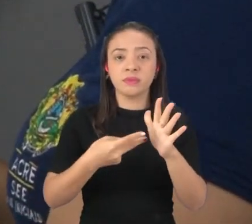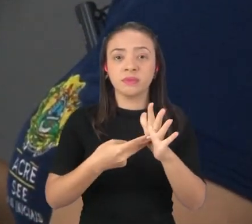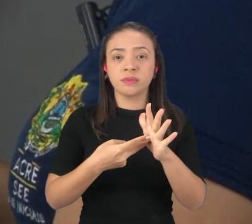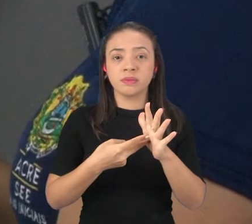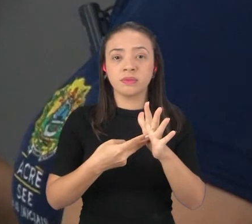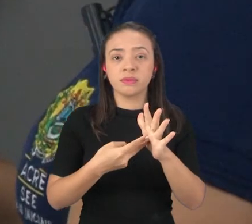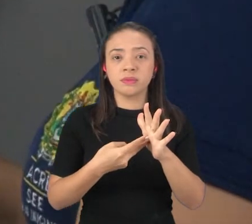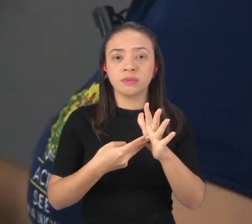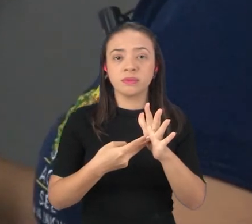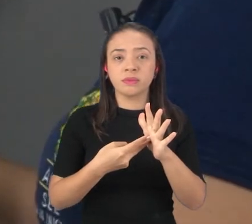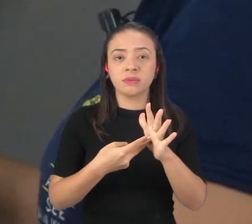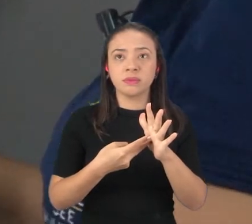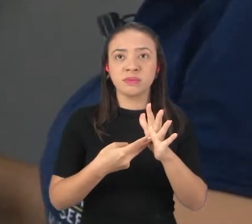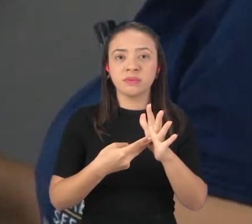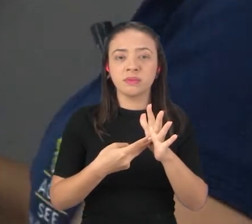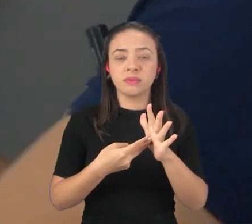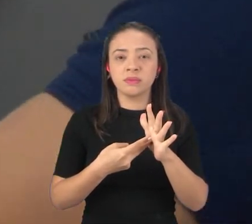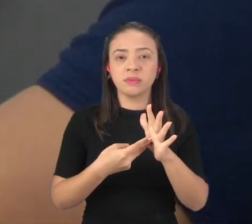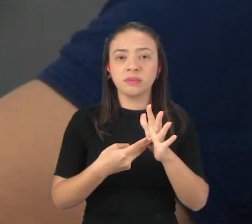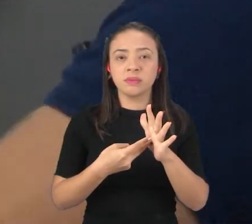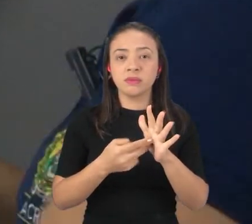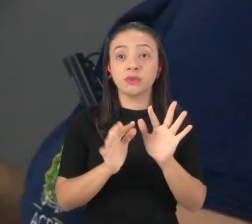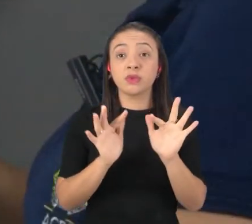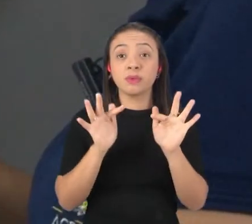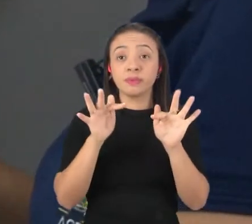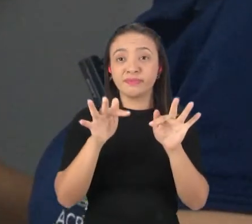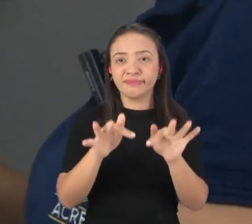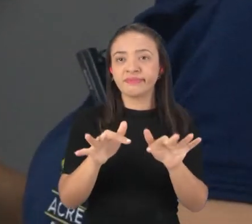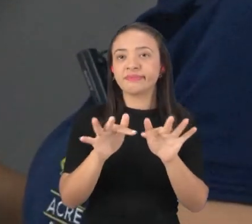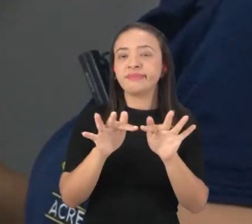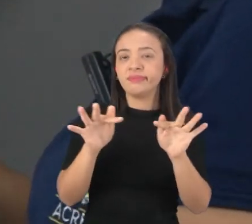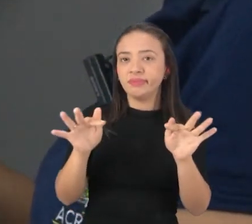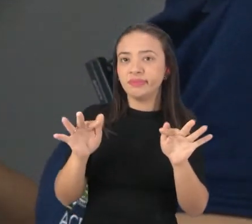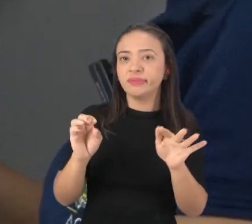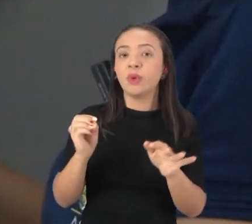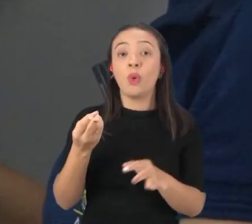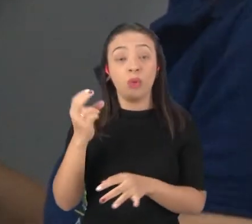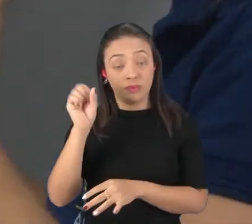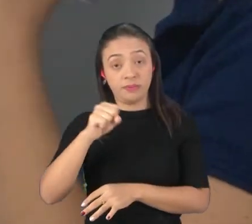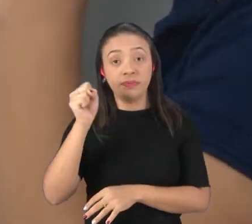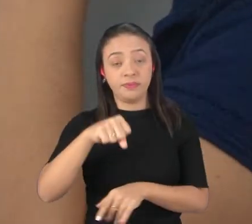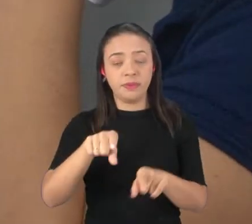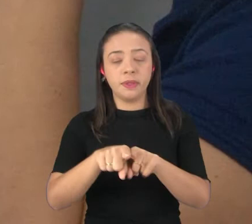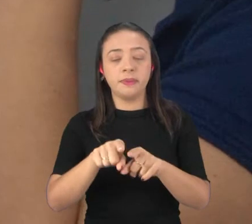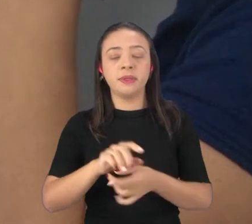né, uma afirmação, o final de uma frase,